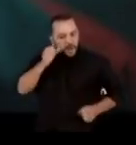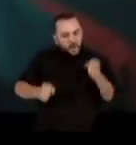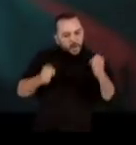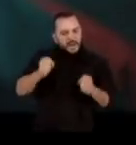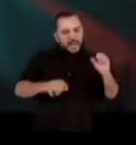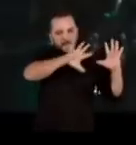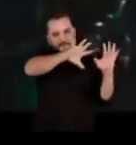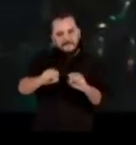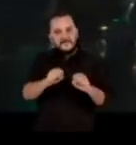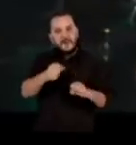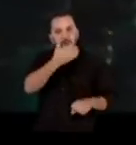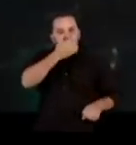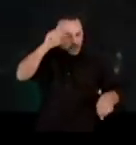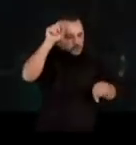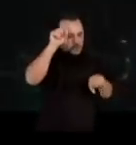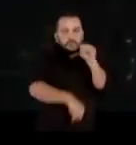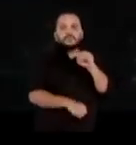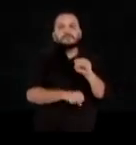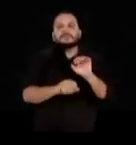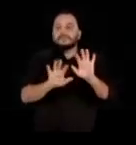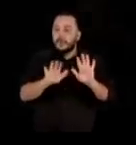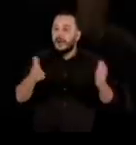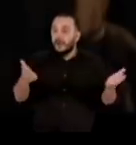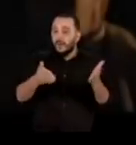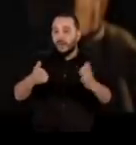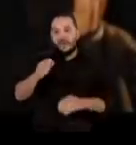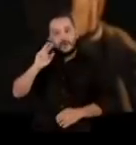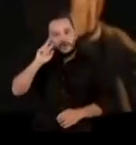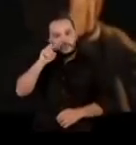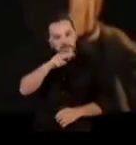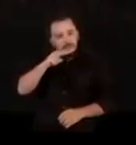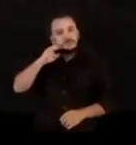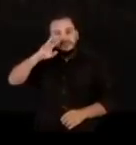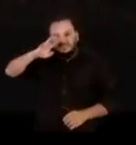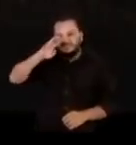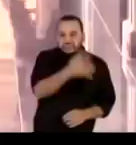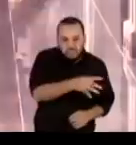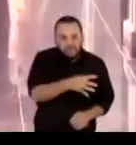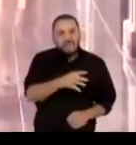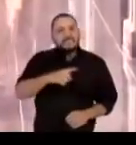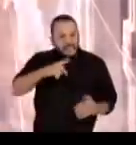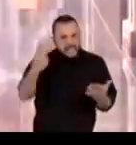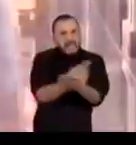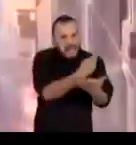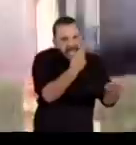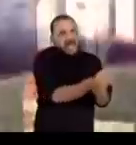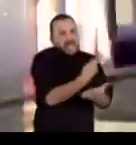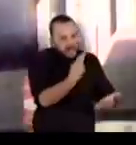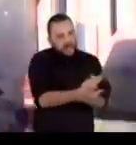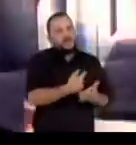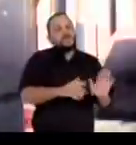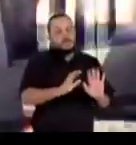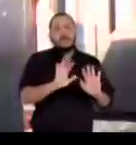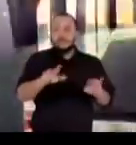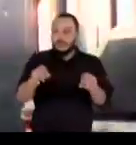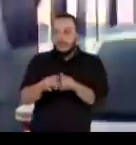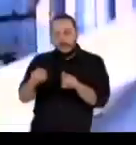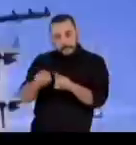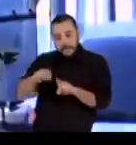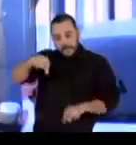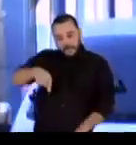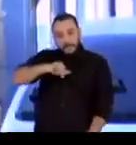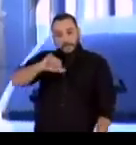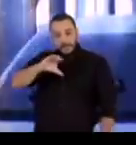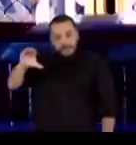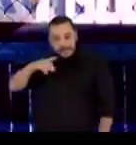que Condenam coloca luz a essa história que teve erros graves na investigação. Inspirado na série americana, o Jornal da